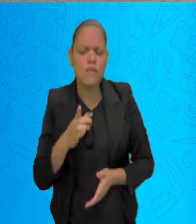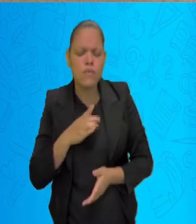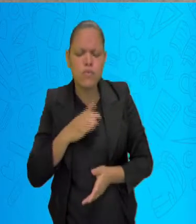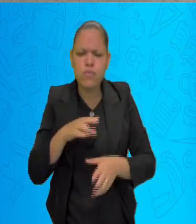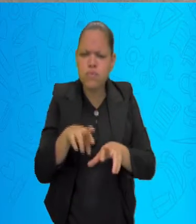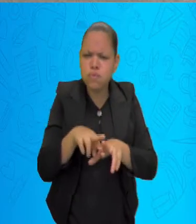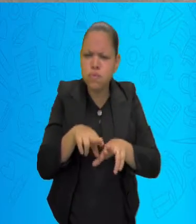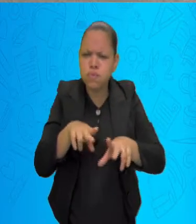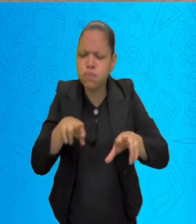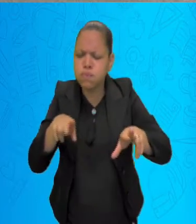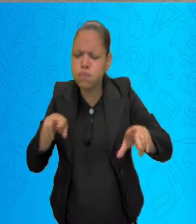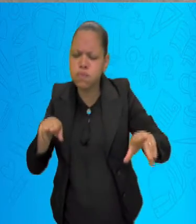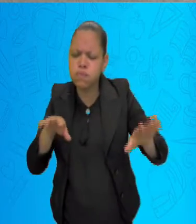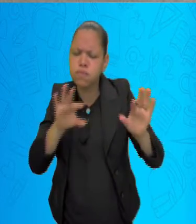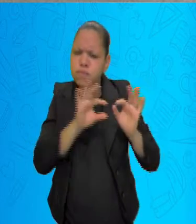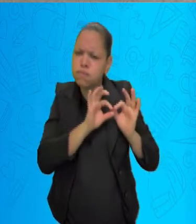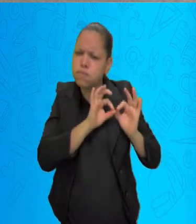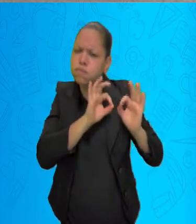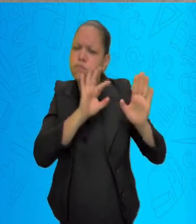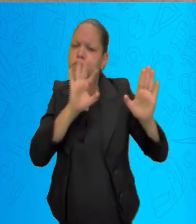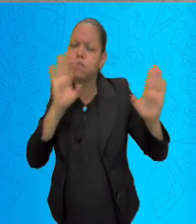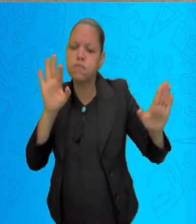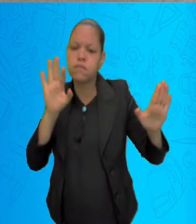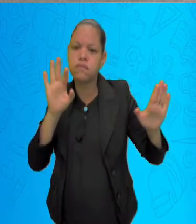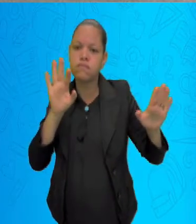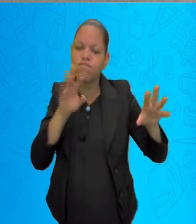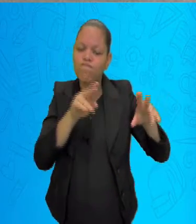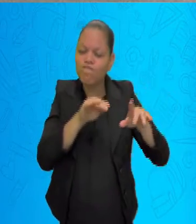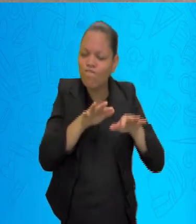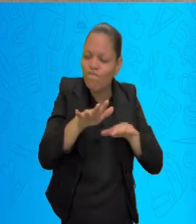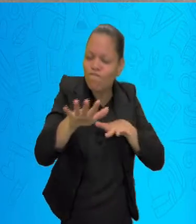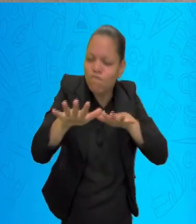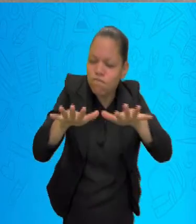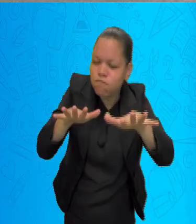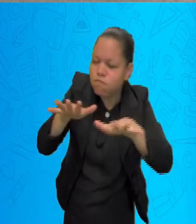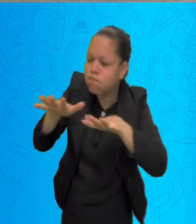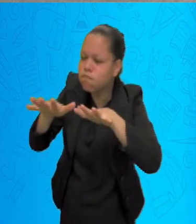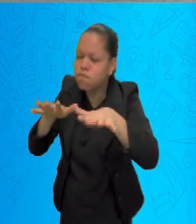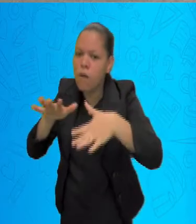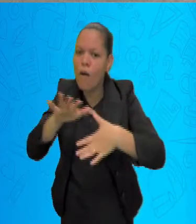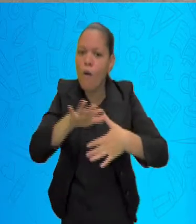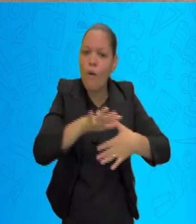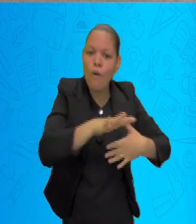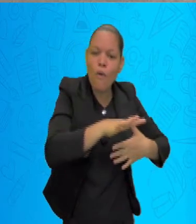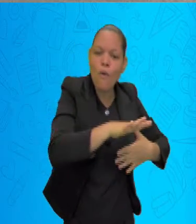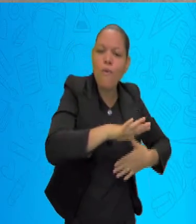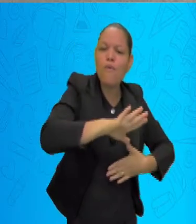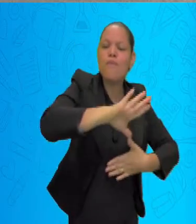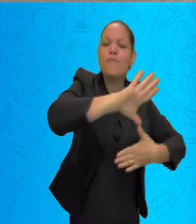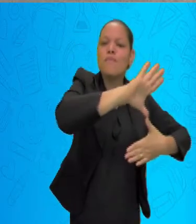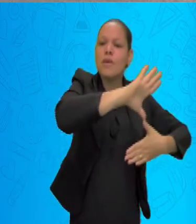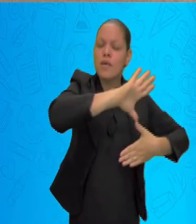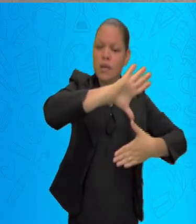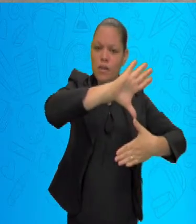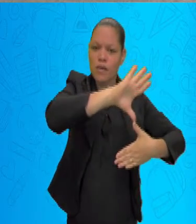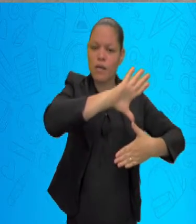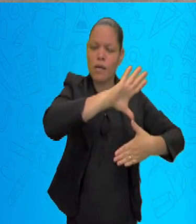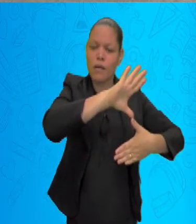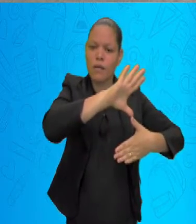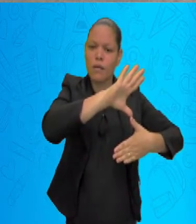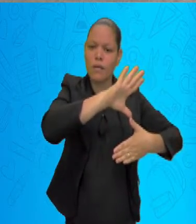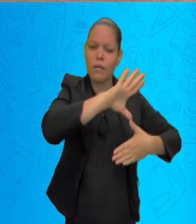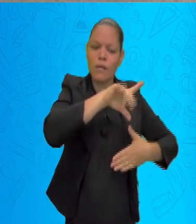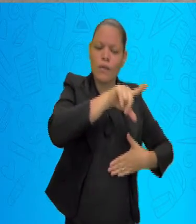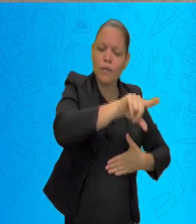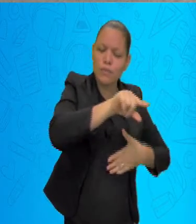americano que antes pertencia à Espanha, fragmentando toda a imensa colônia em vários países durante o século